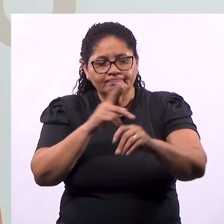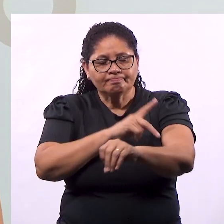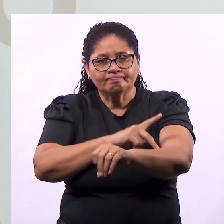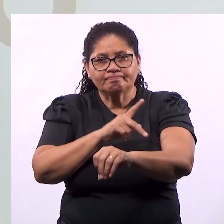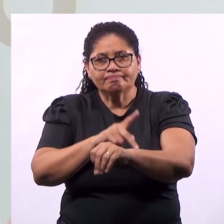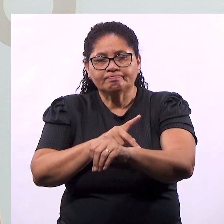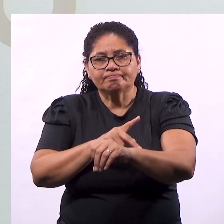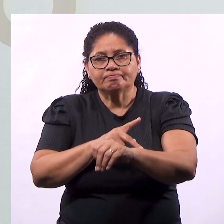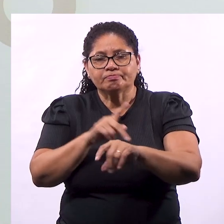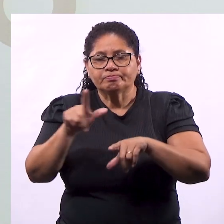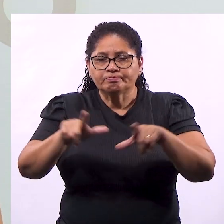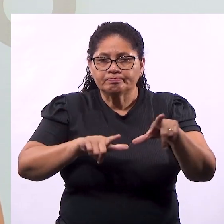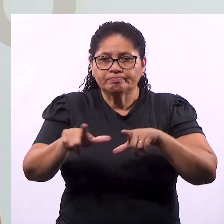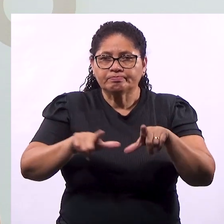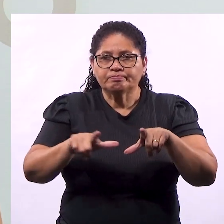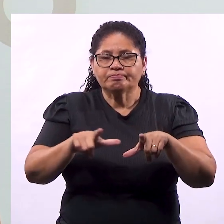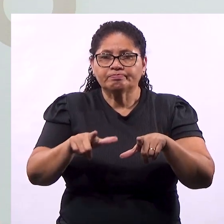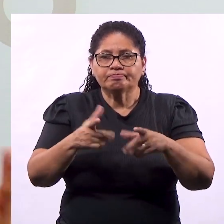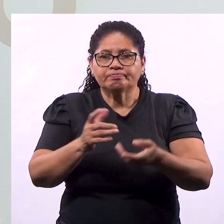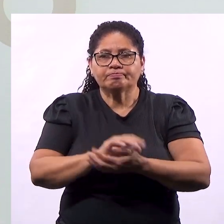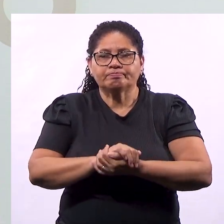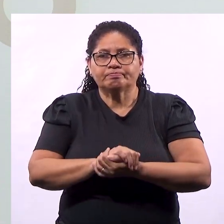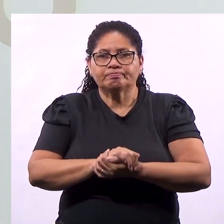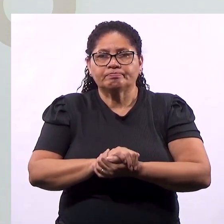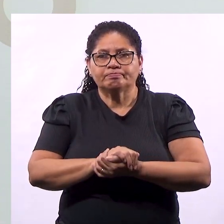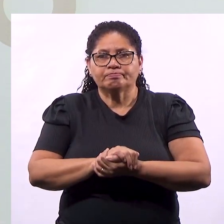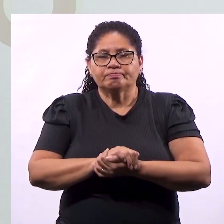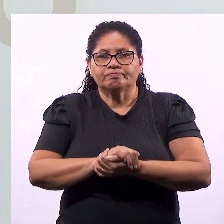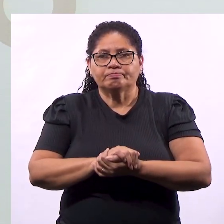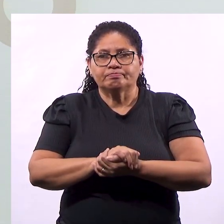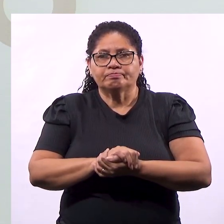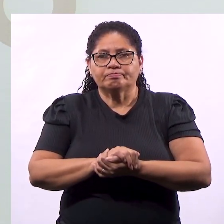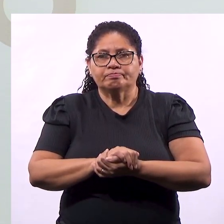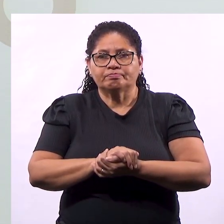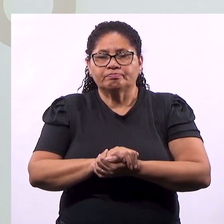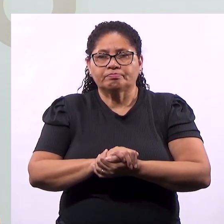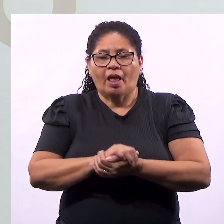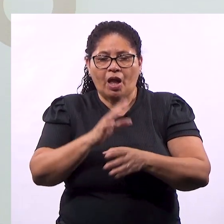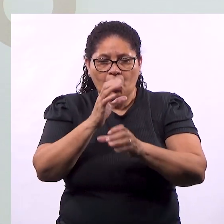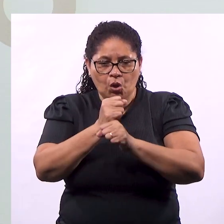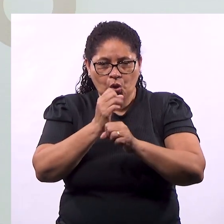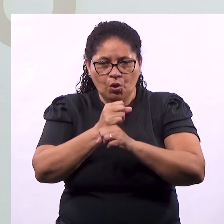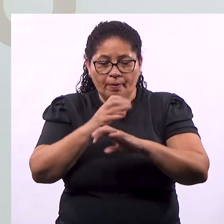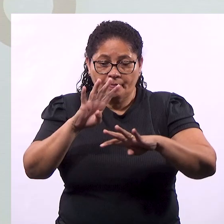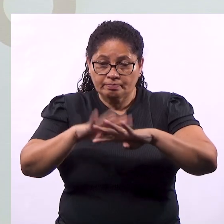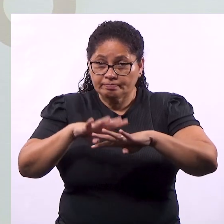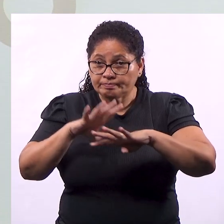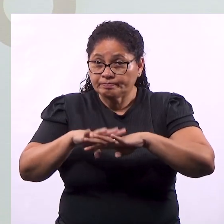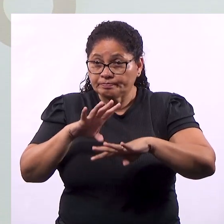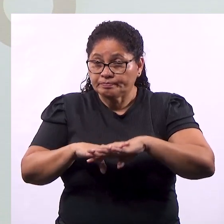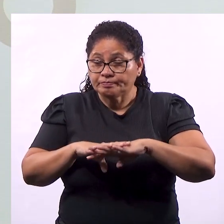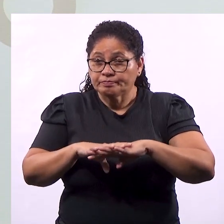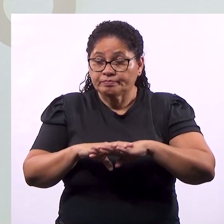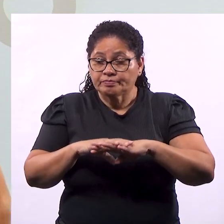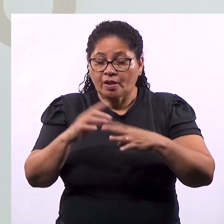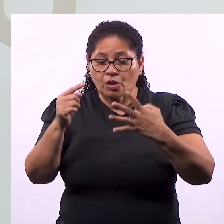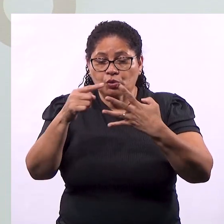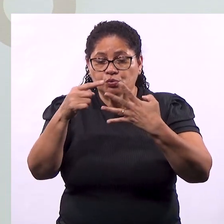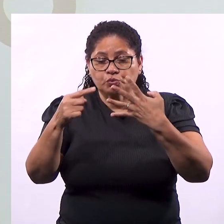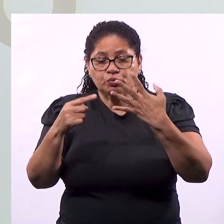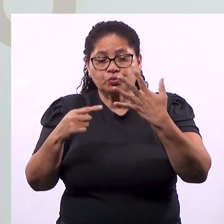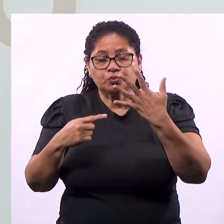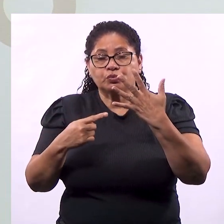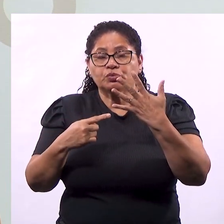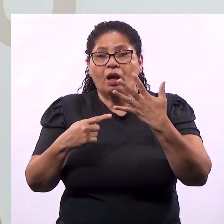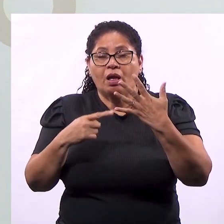então Digamos que eu tenho trabalhado com os meus alunos umas as operações uma continha de somar e eu trabalhei com